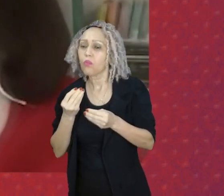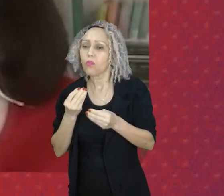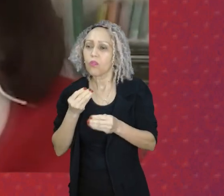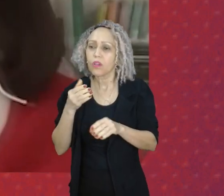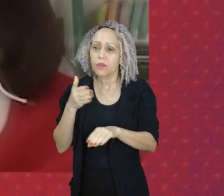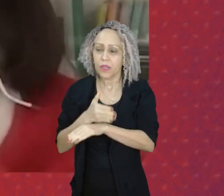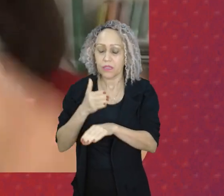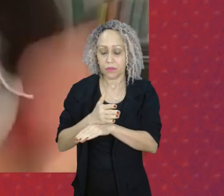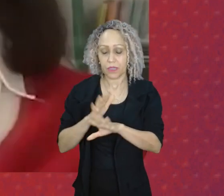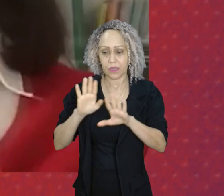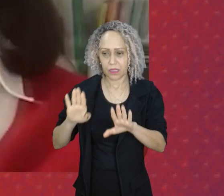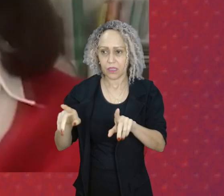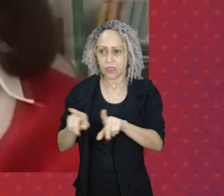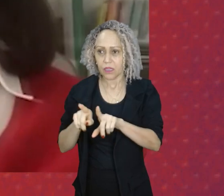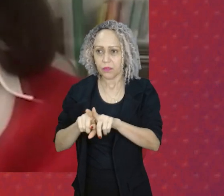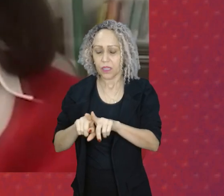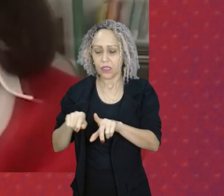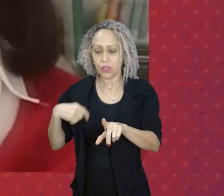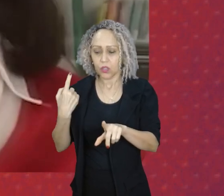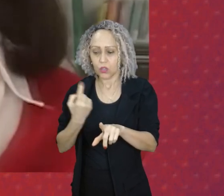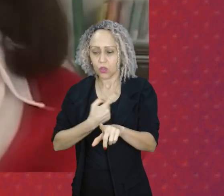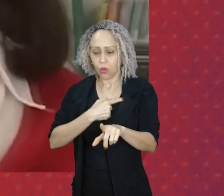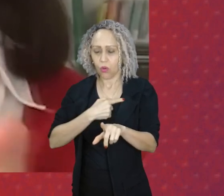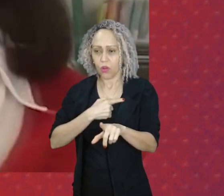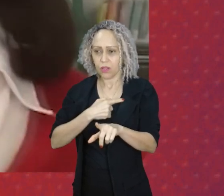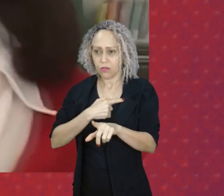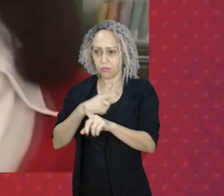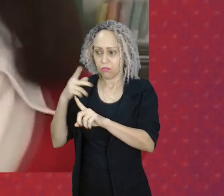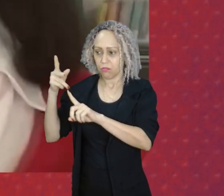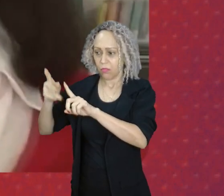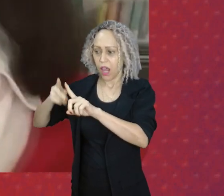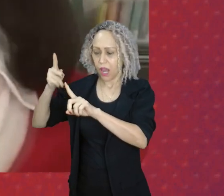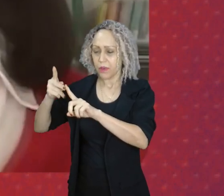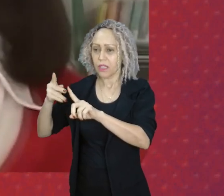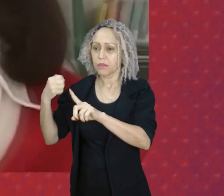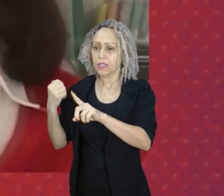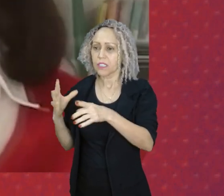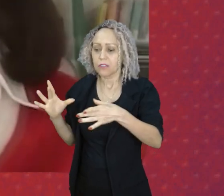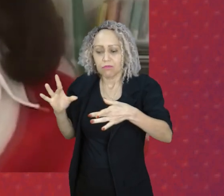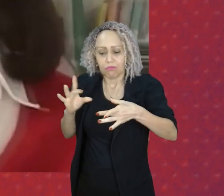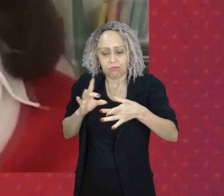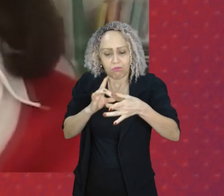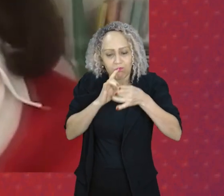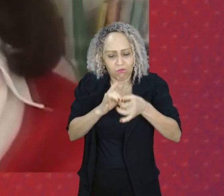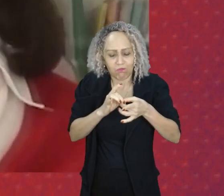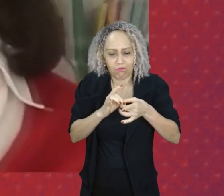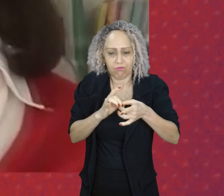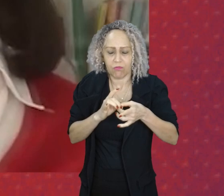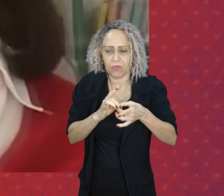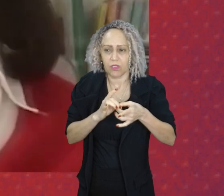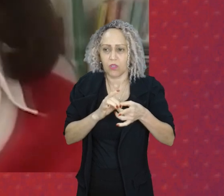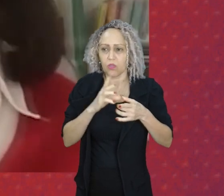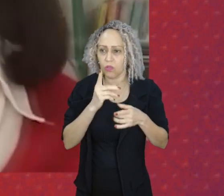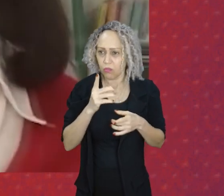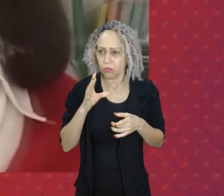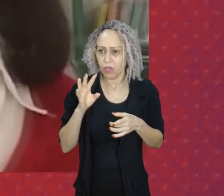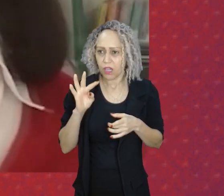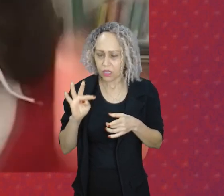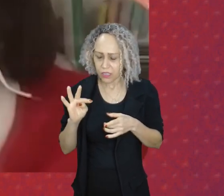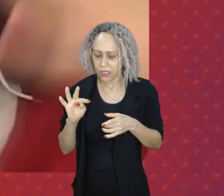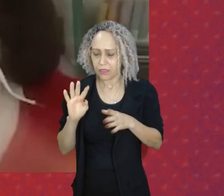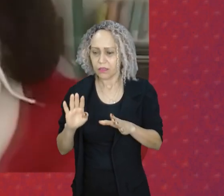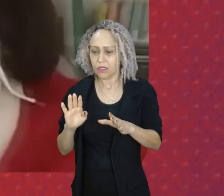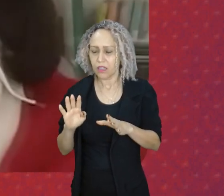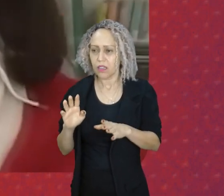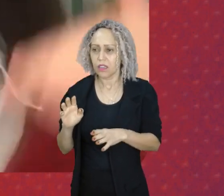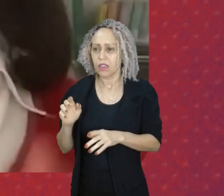estreitar os laços com o nosso partido. As parlamentares têm muita importância no sentido de fortalecer